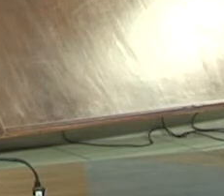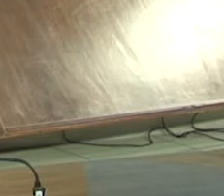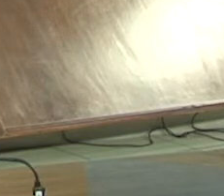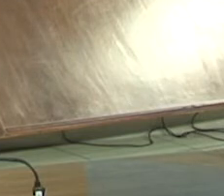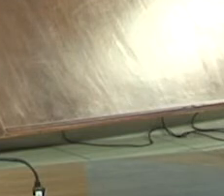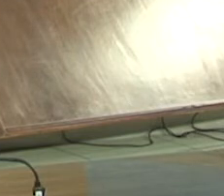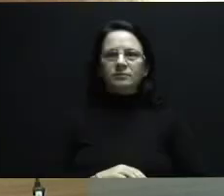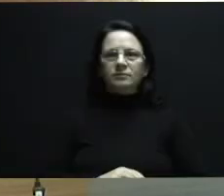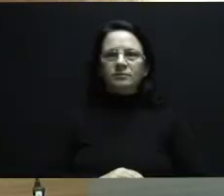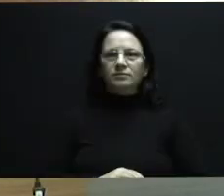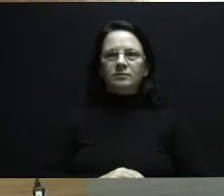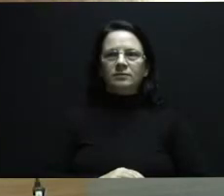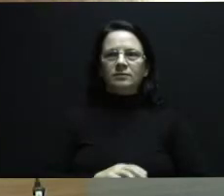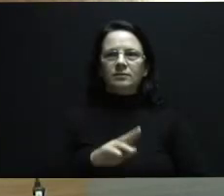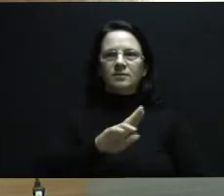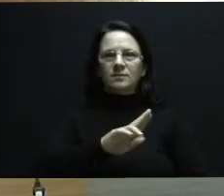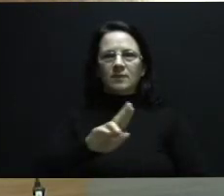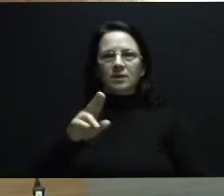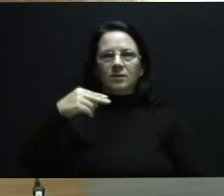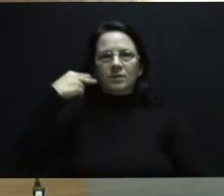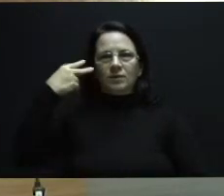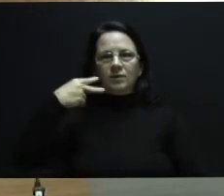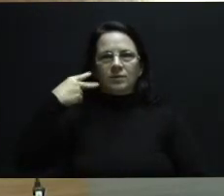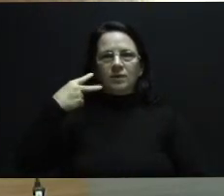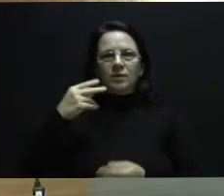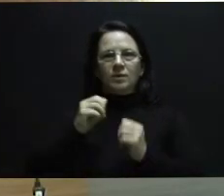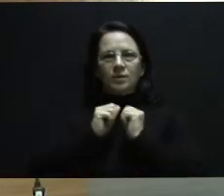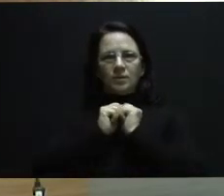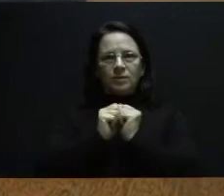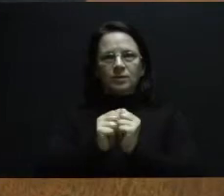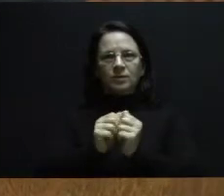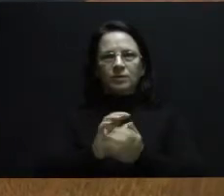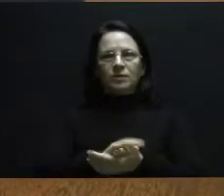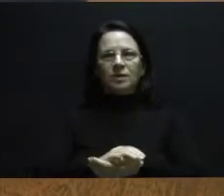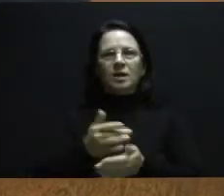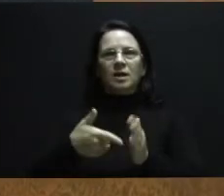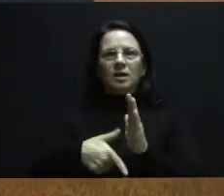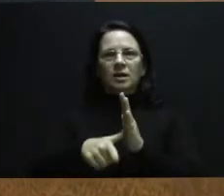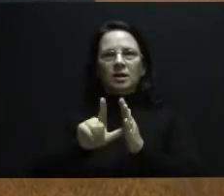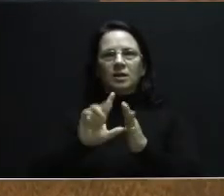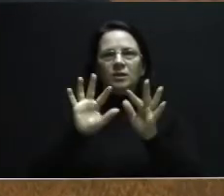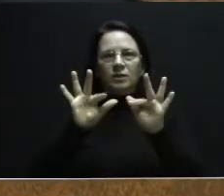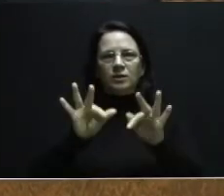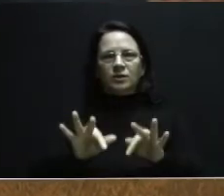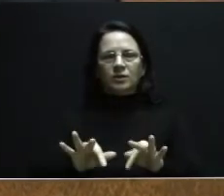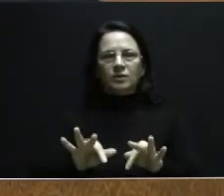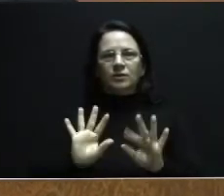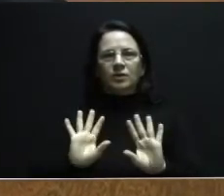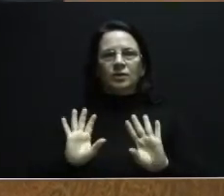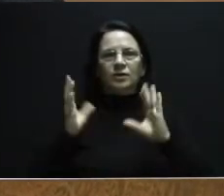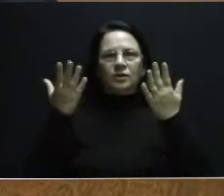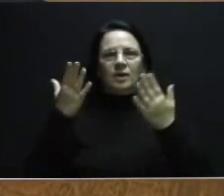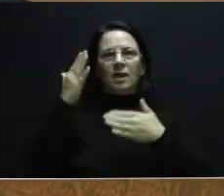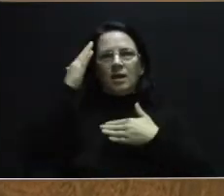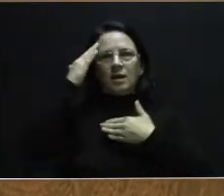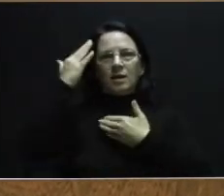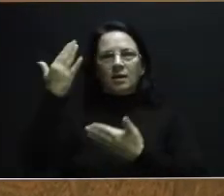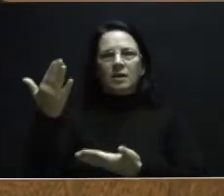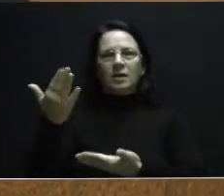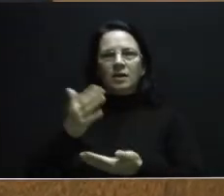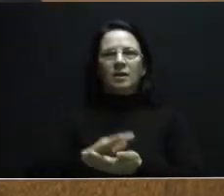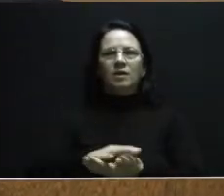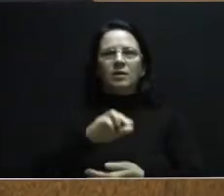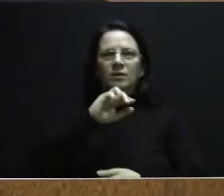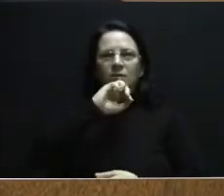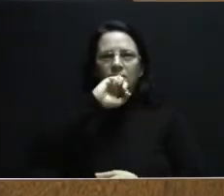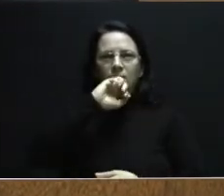Esta presidência, em nome dos vereadores que integram este poder, antes de encerrar a presente sessão solene, agradece ao orador